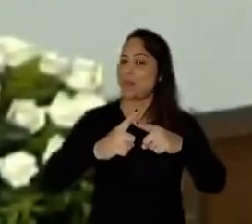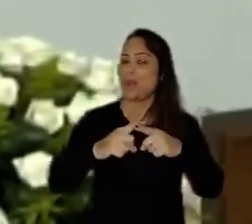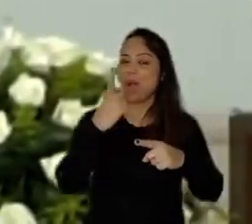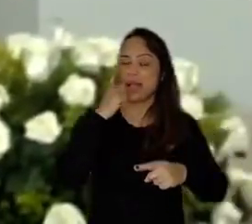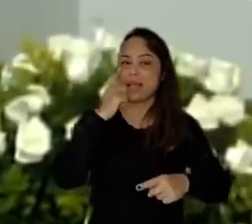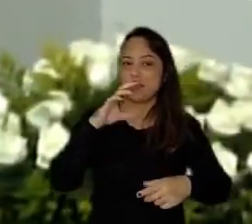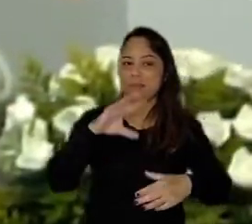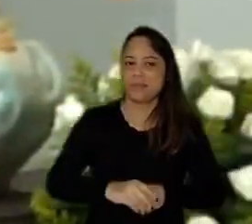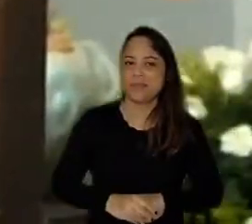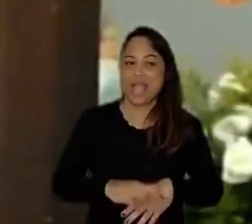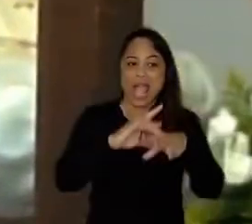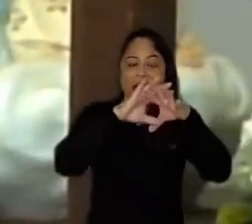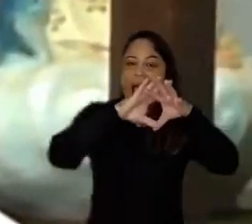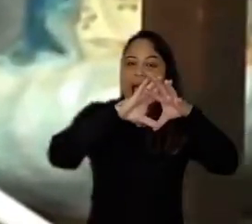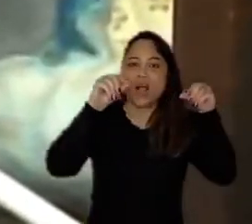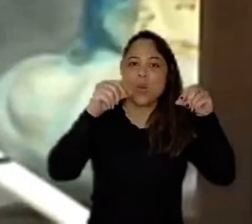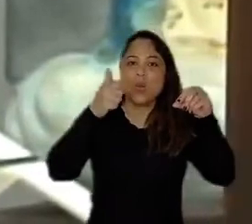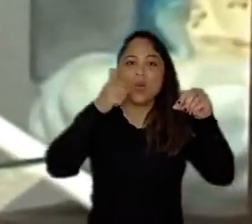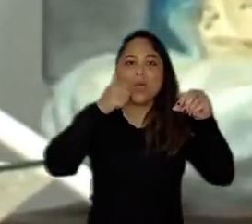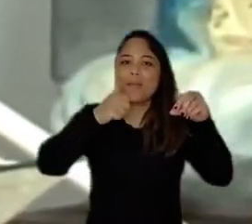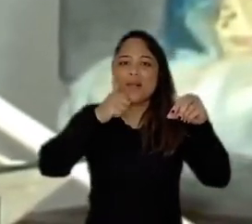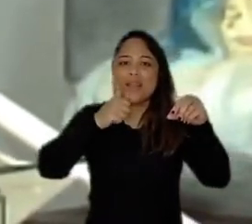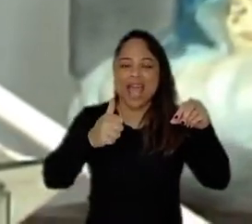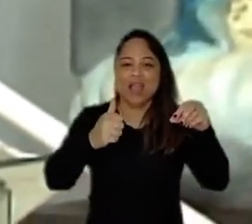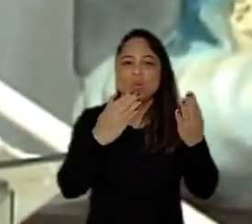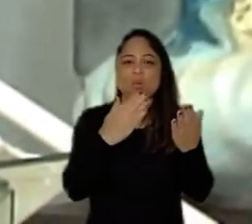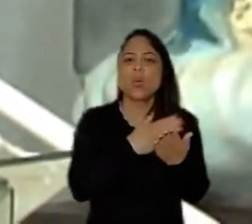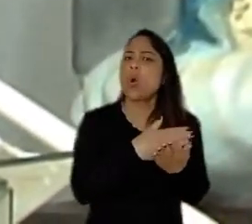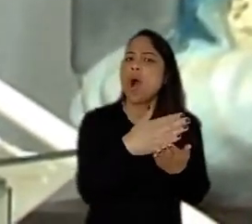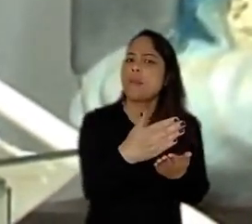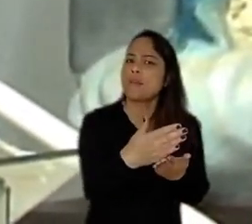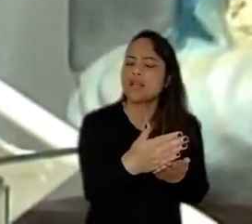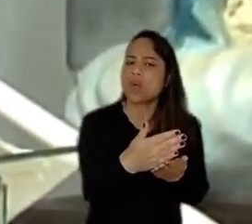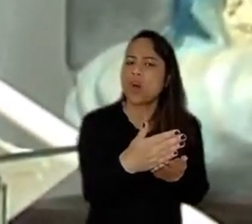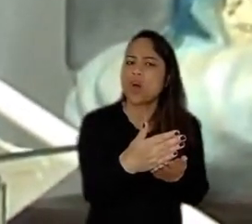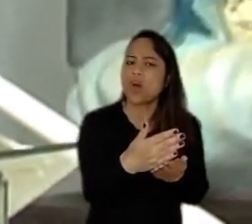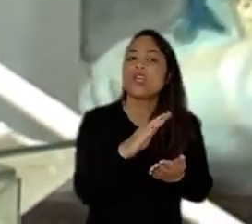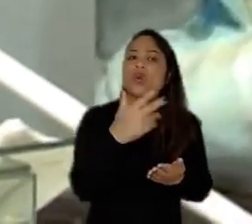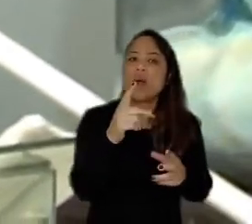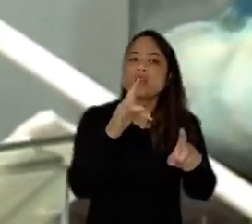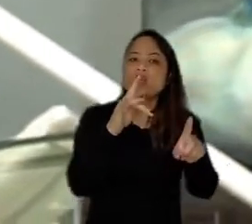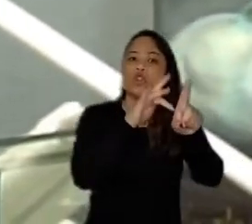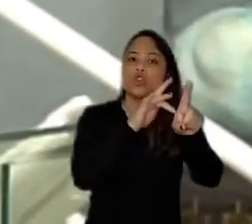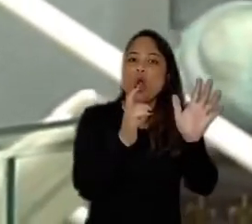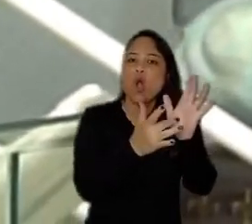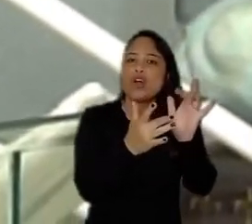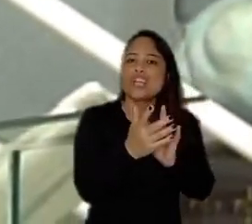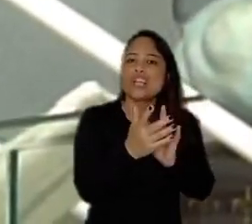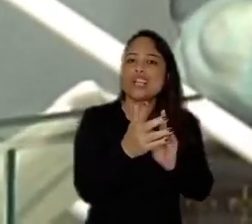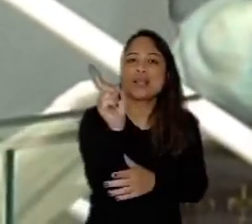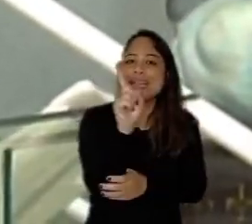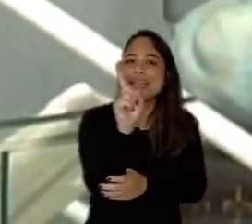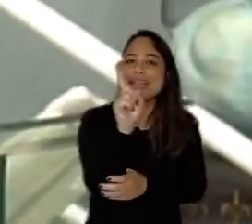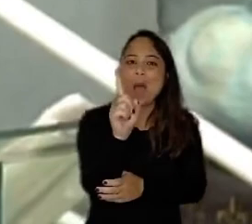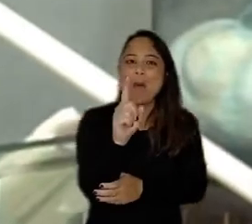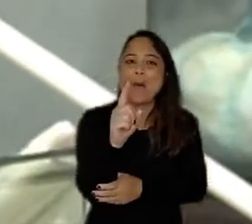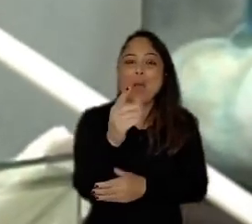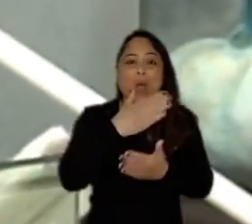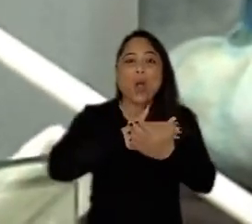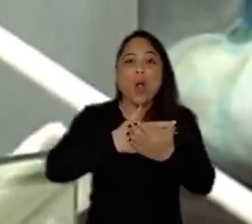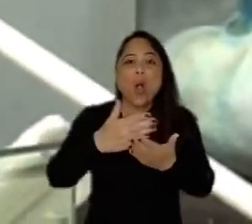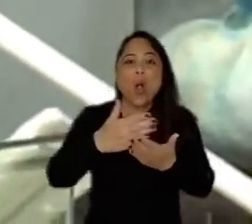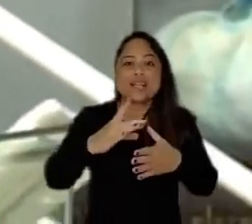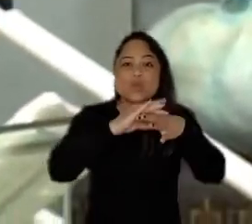Portanto, a cura dessa mulher não começou quando ela tocou Jesus. A cura dessa mulher